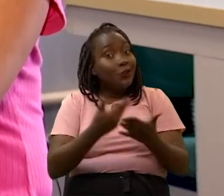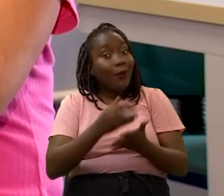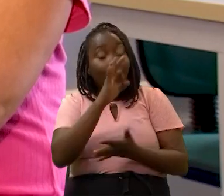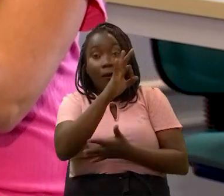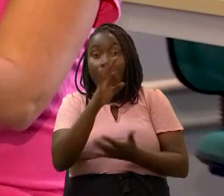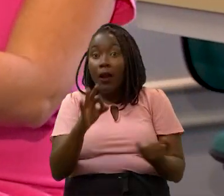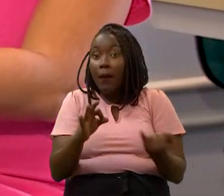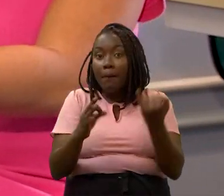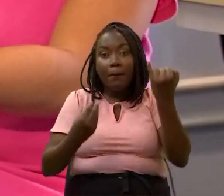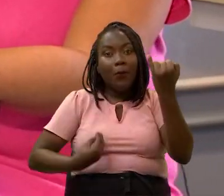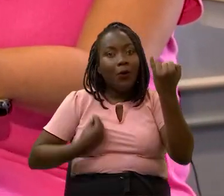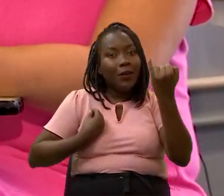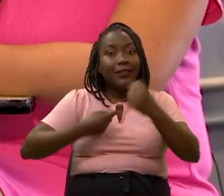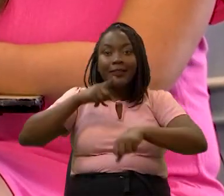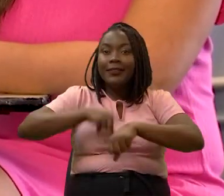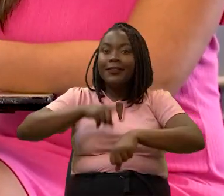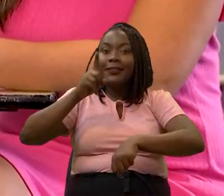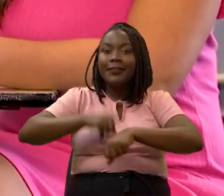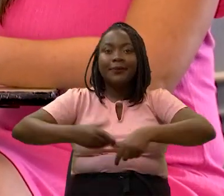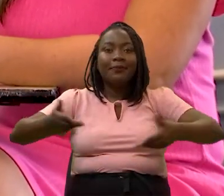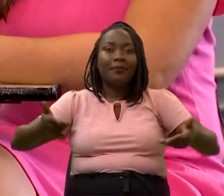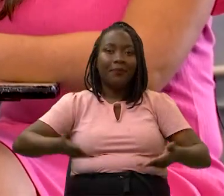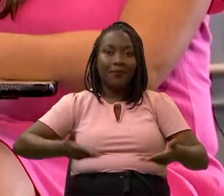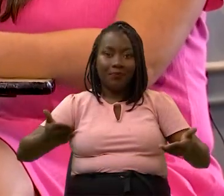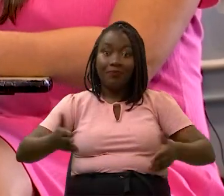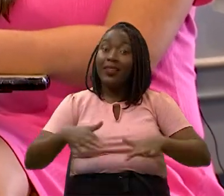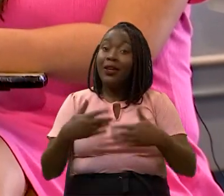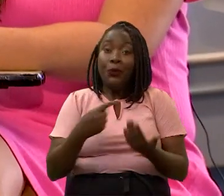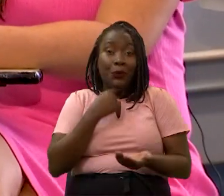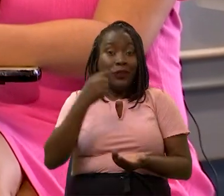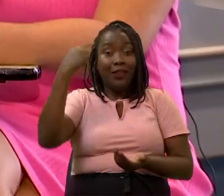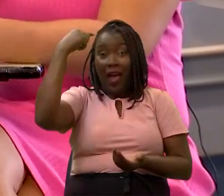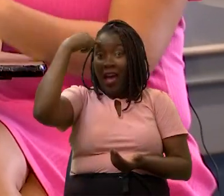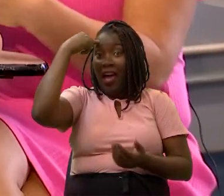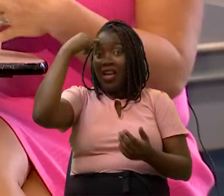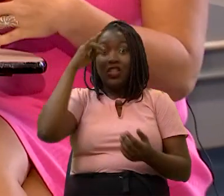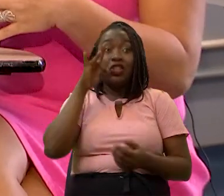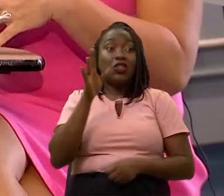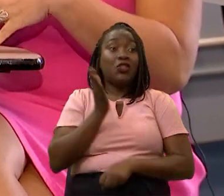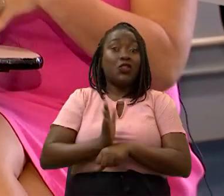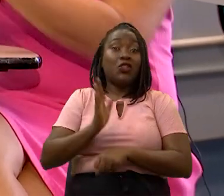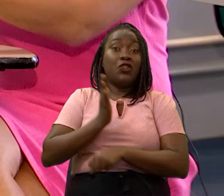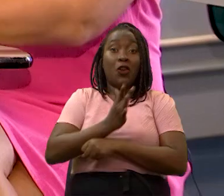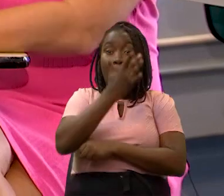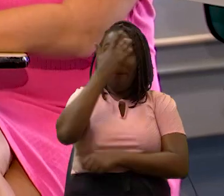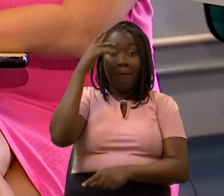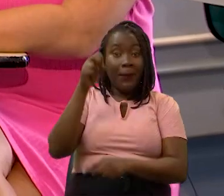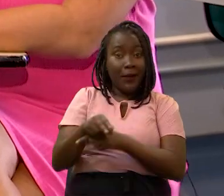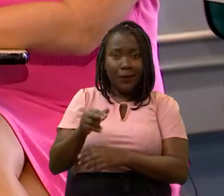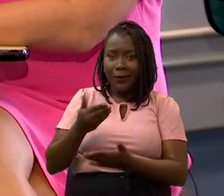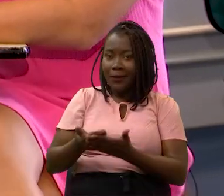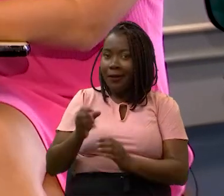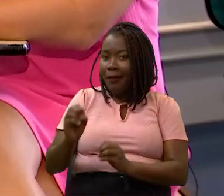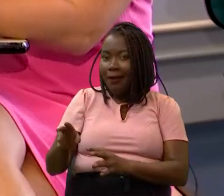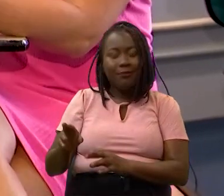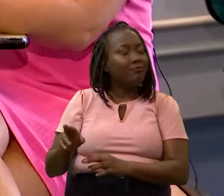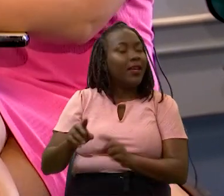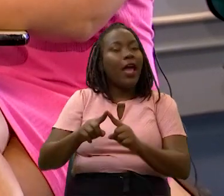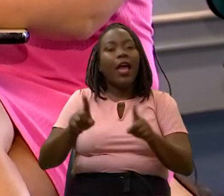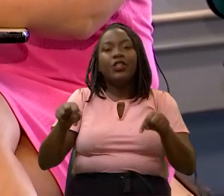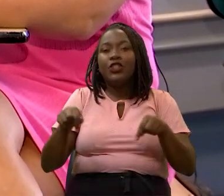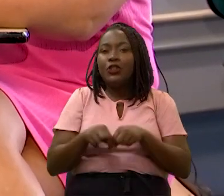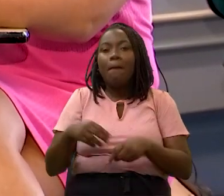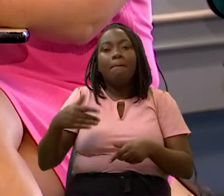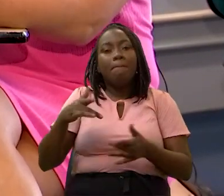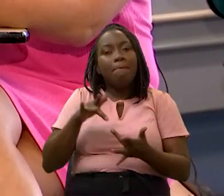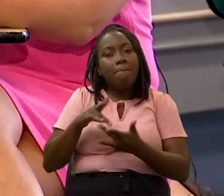parcela importante da vida, no tempo presente. Muito. Então não dá pra gente achar que a gente vai só preparar as pessoas para algo, é o próprio